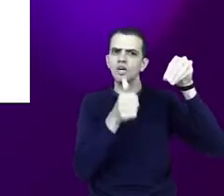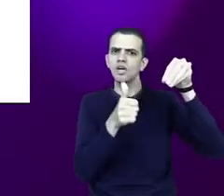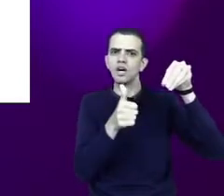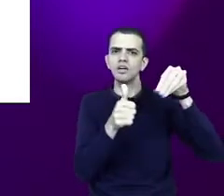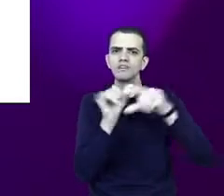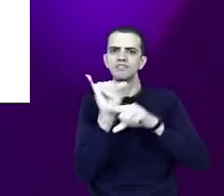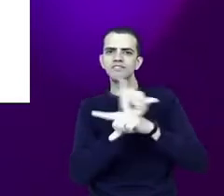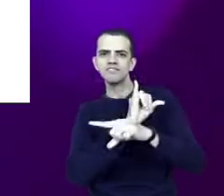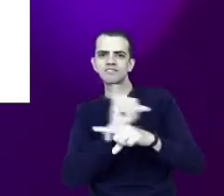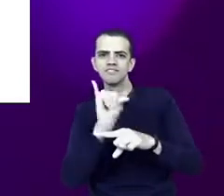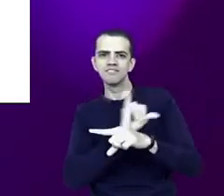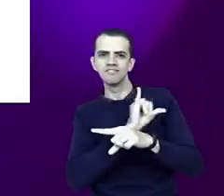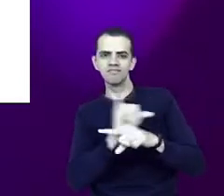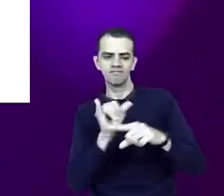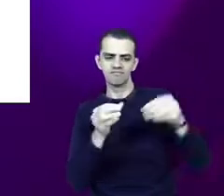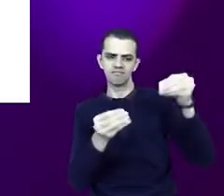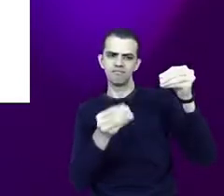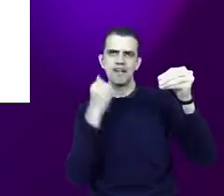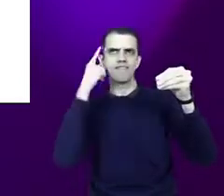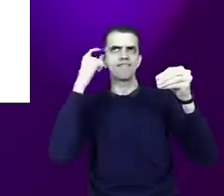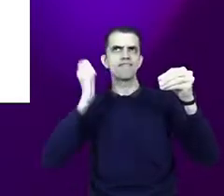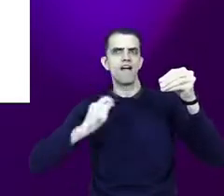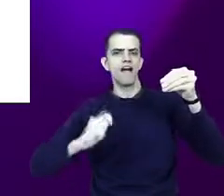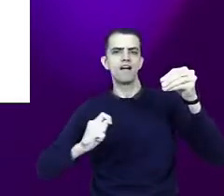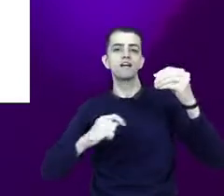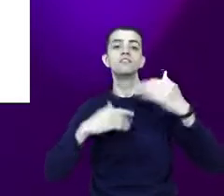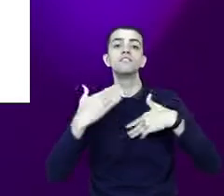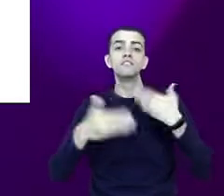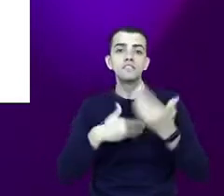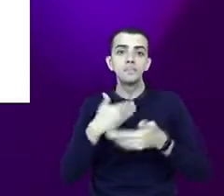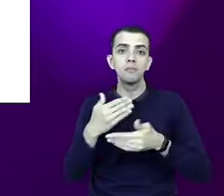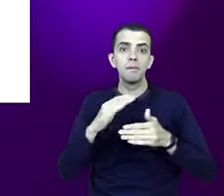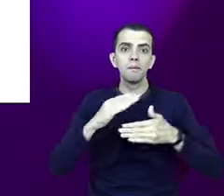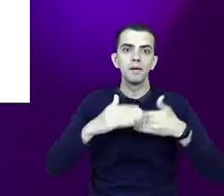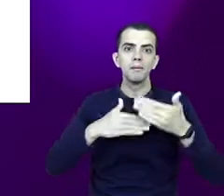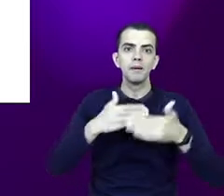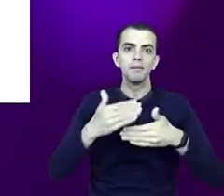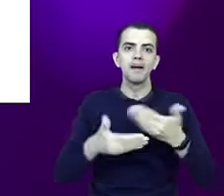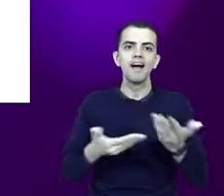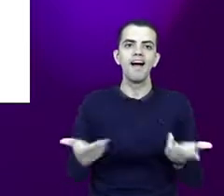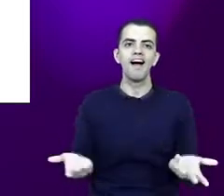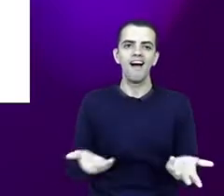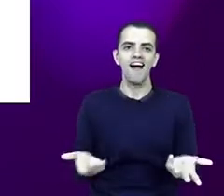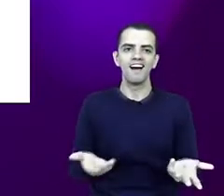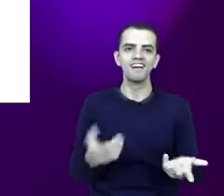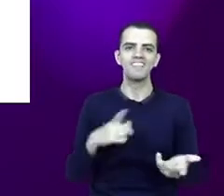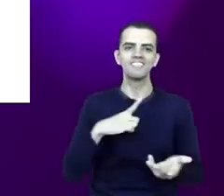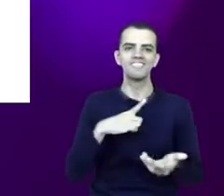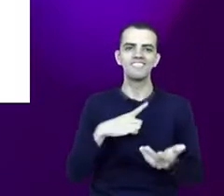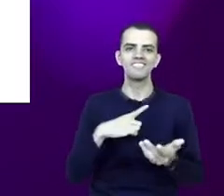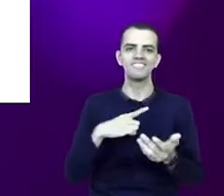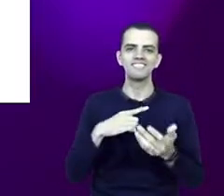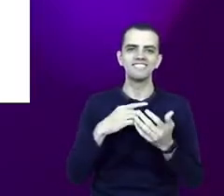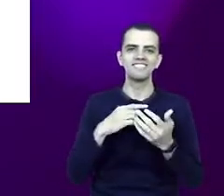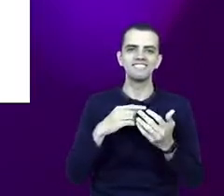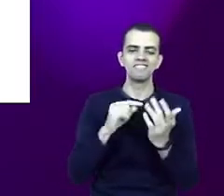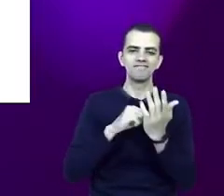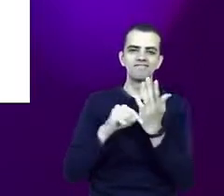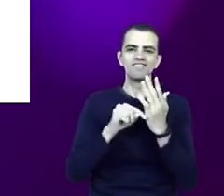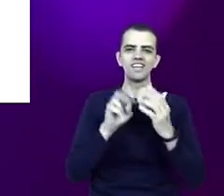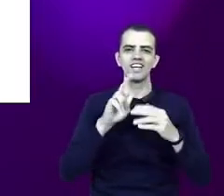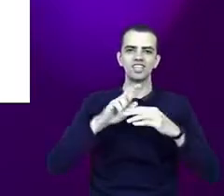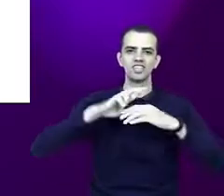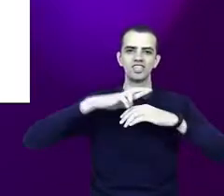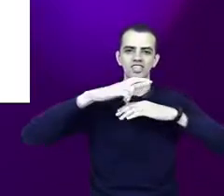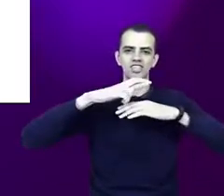templates. Depois nós fomos aprimorando isso agora com os templates eletrônicos. Você vai até o raio-x, até o computador